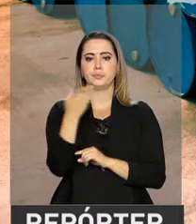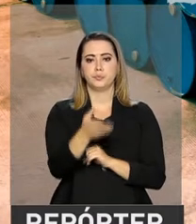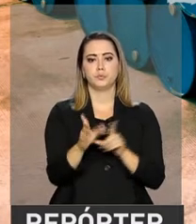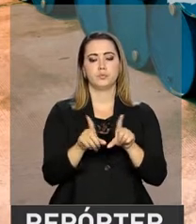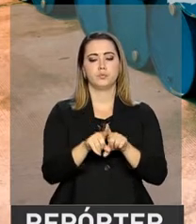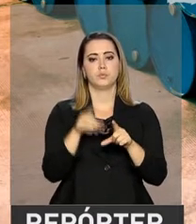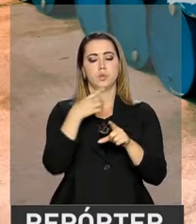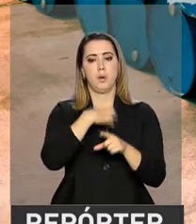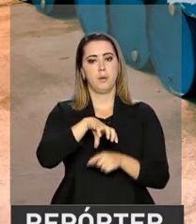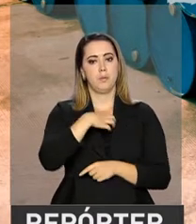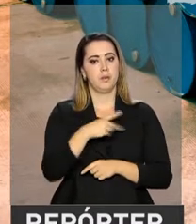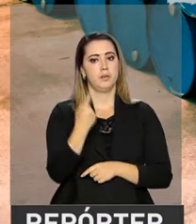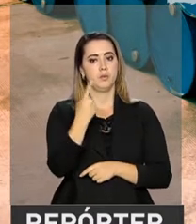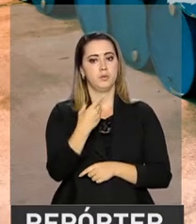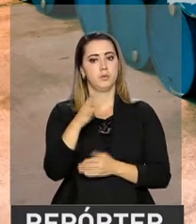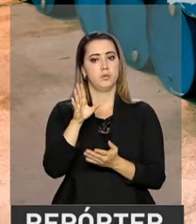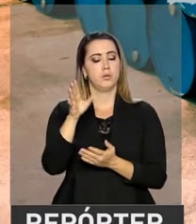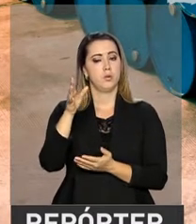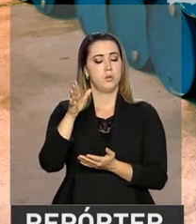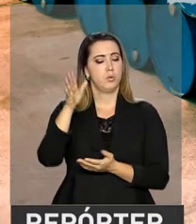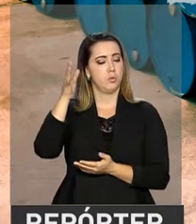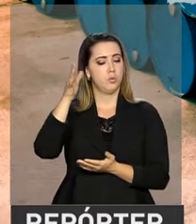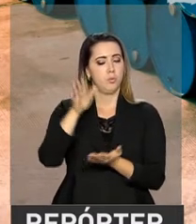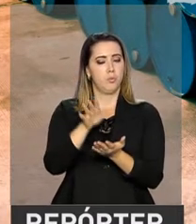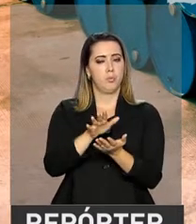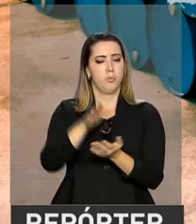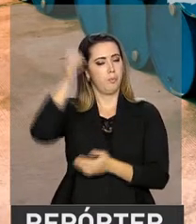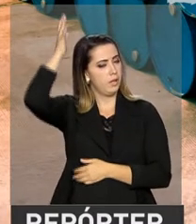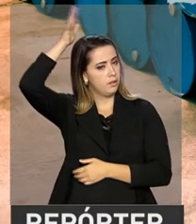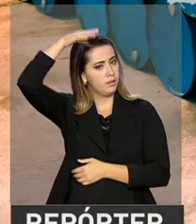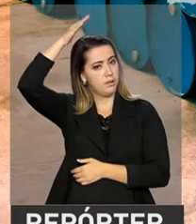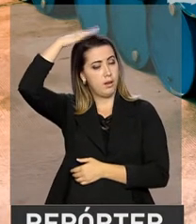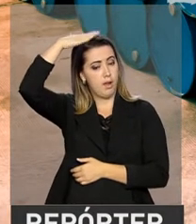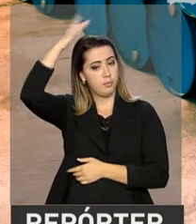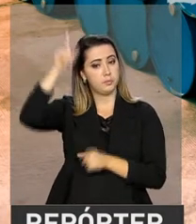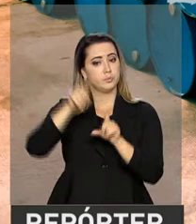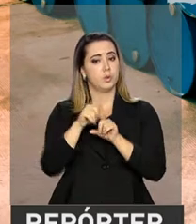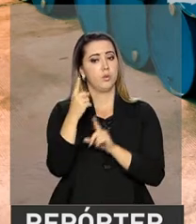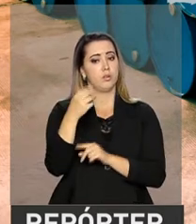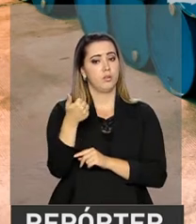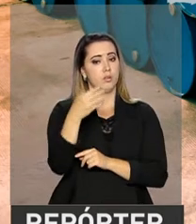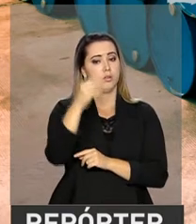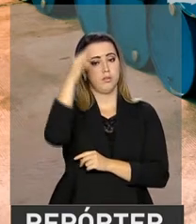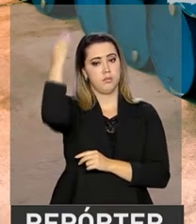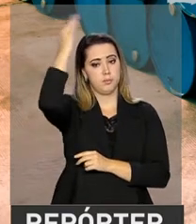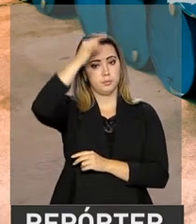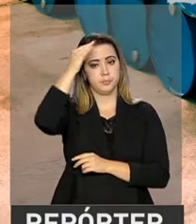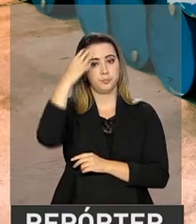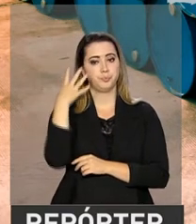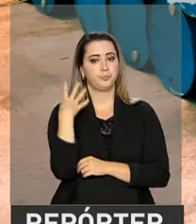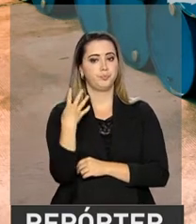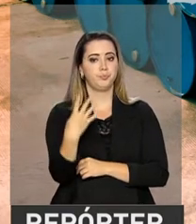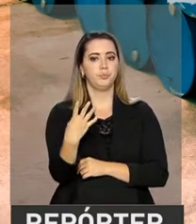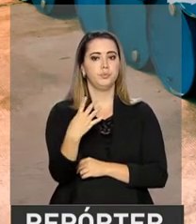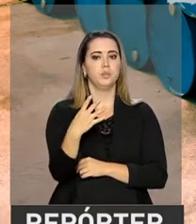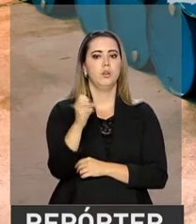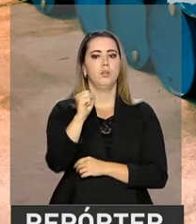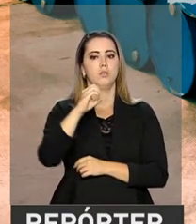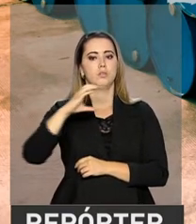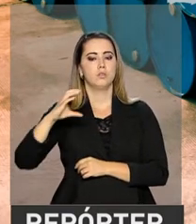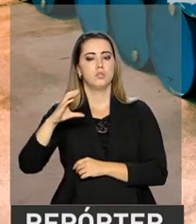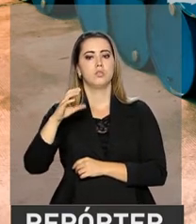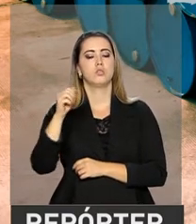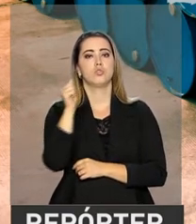baiano 1 na bacia do paraná 10 na bacia do espírito santo 4 na bacia sergipe alagoas